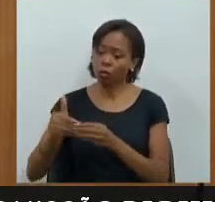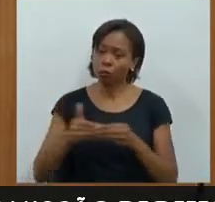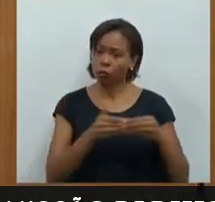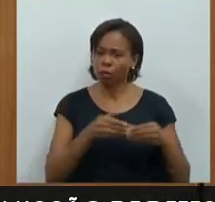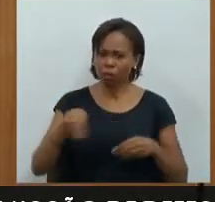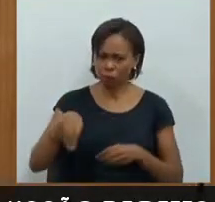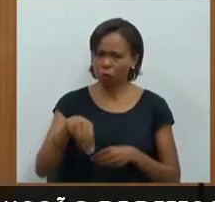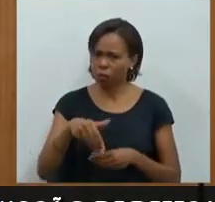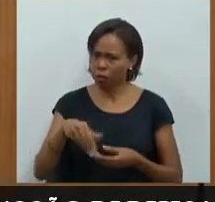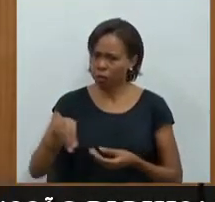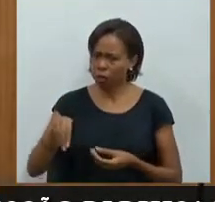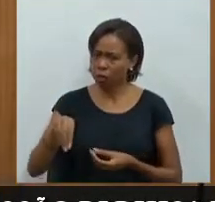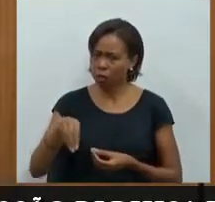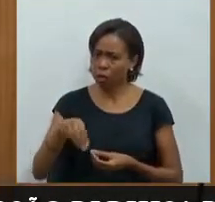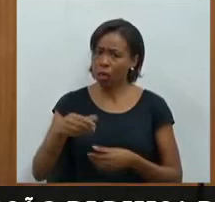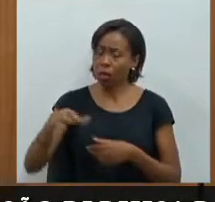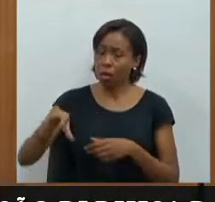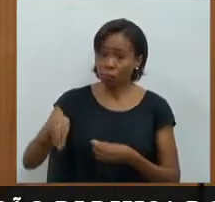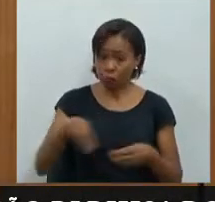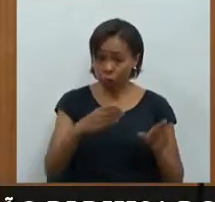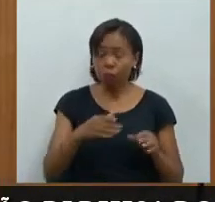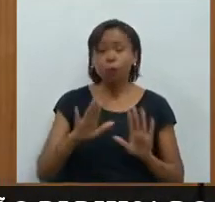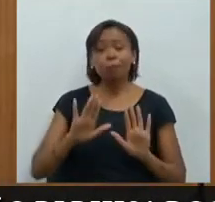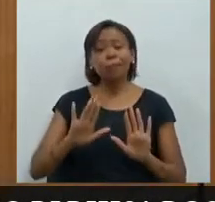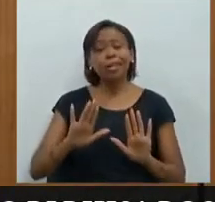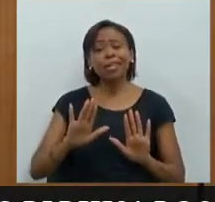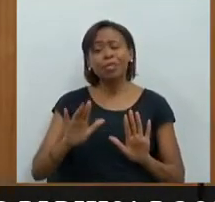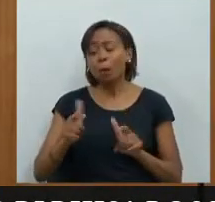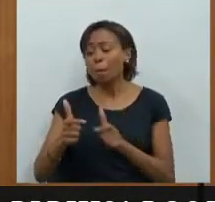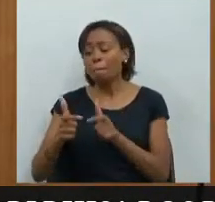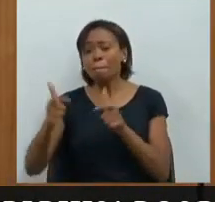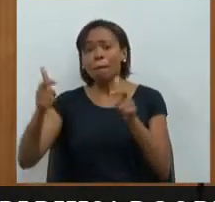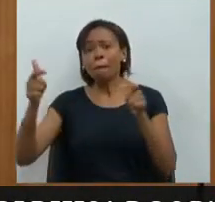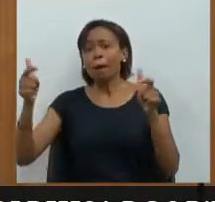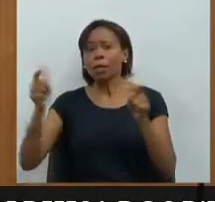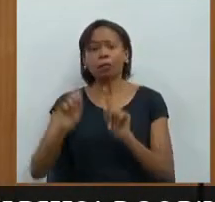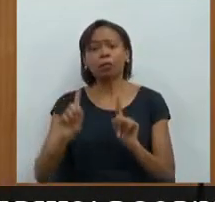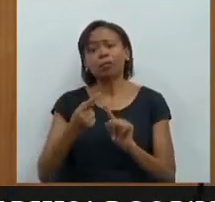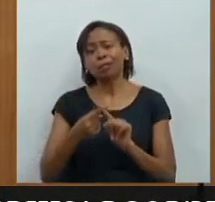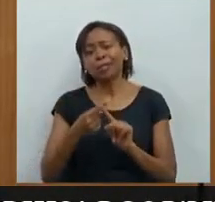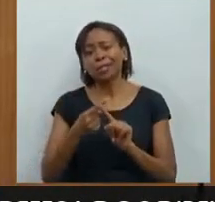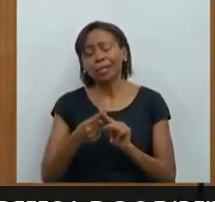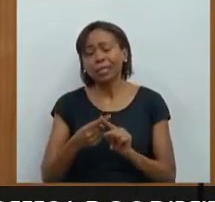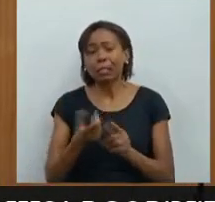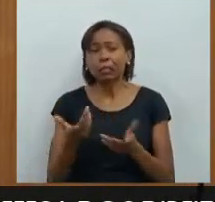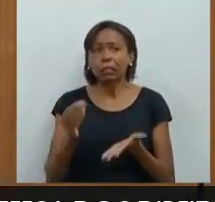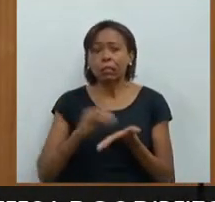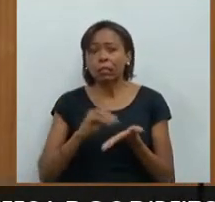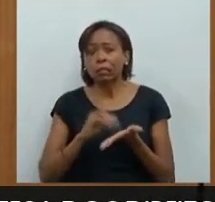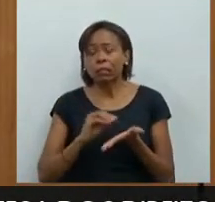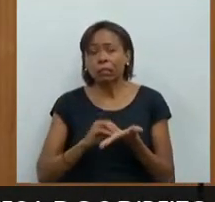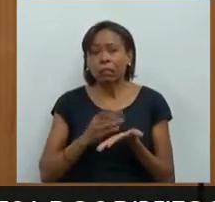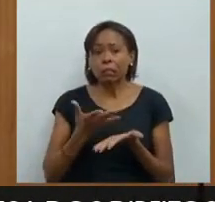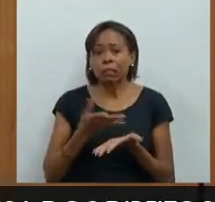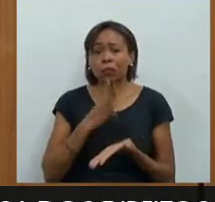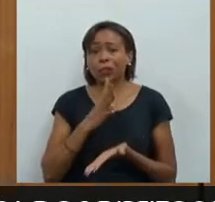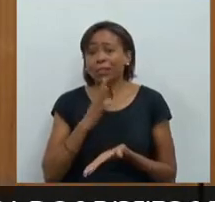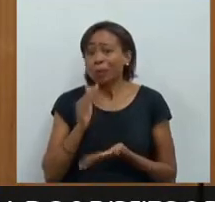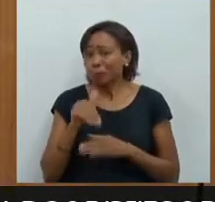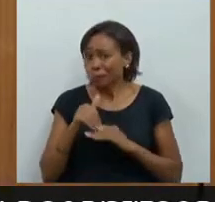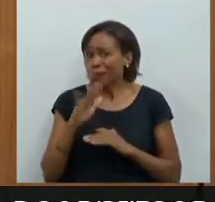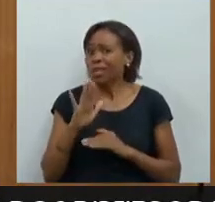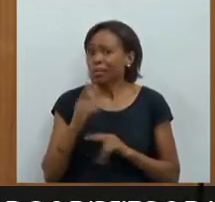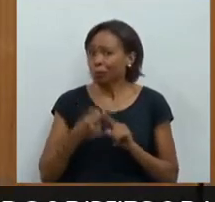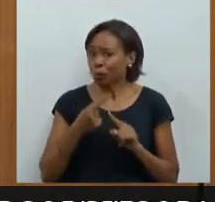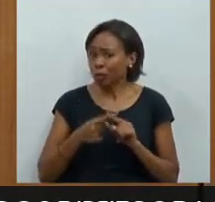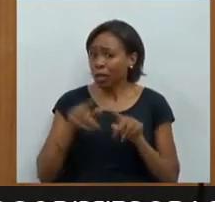mais porque nós não temos essa expertise ainda, porque, pelo que eu vi, o assunto é muito complexo, e não é assim, né, basta